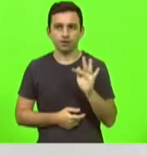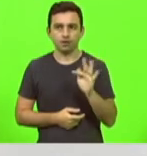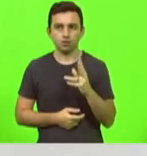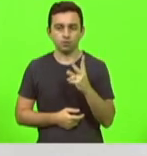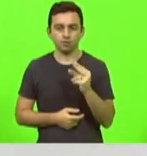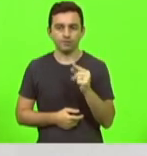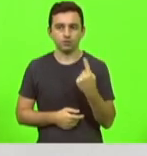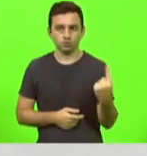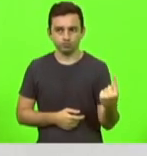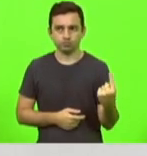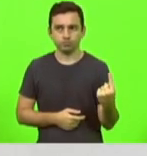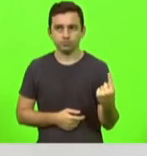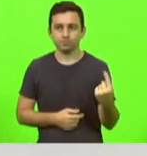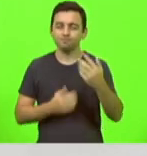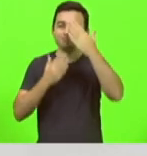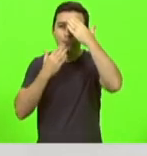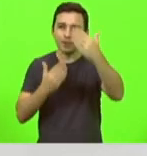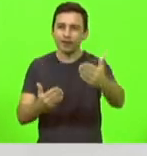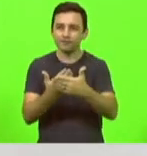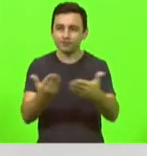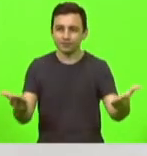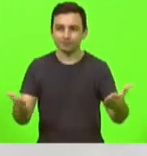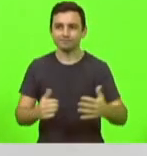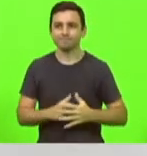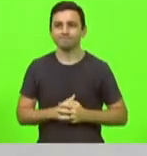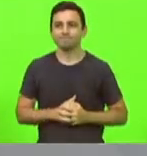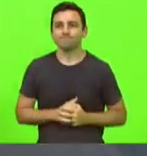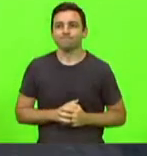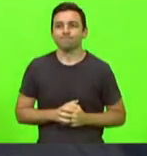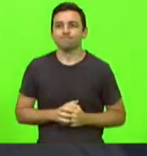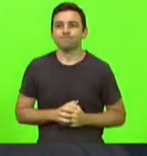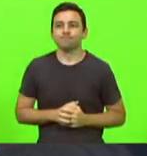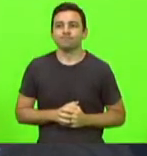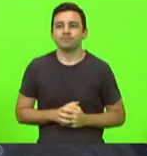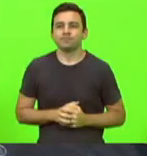2021 Obrigado abraços a todos